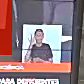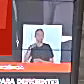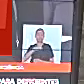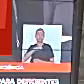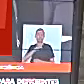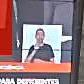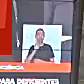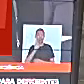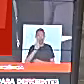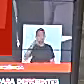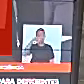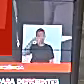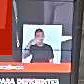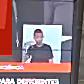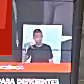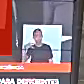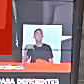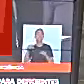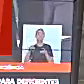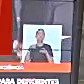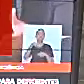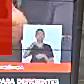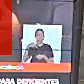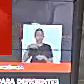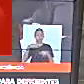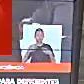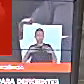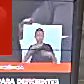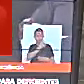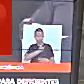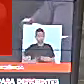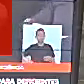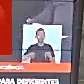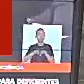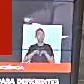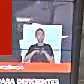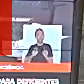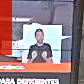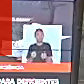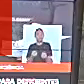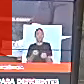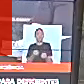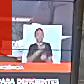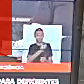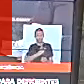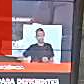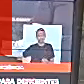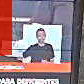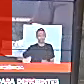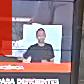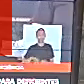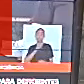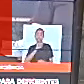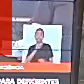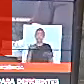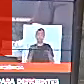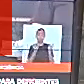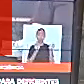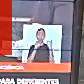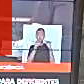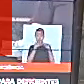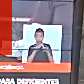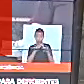MP, do Ministério Público e da Defensoria Pública. Caso essa audiência não resolva,